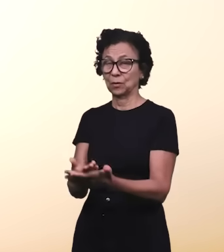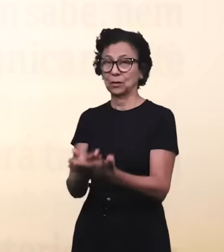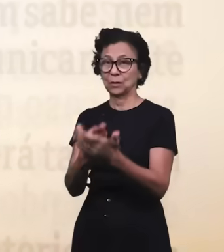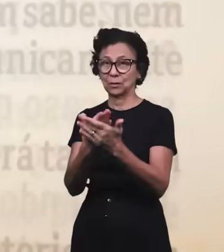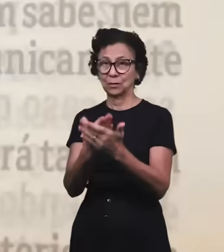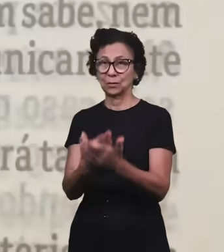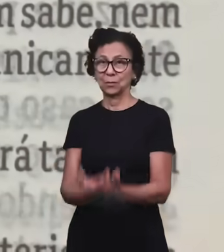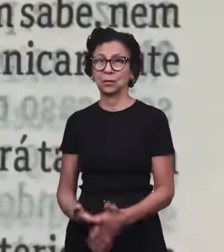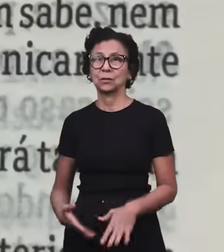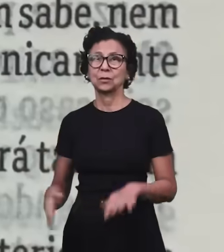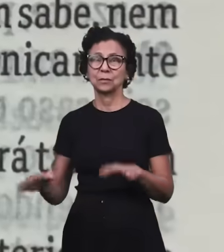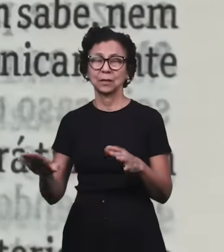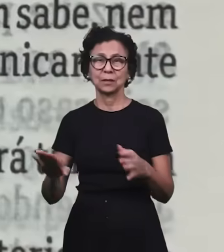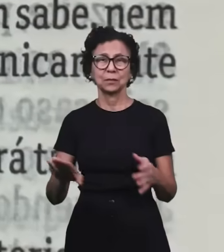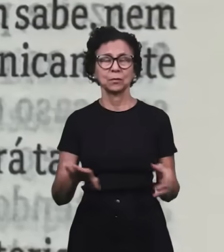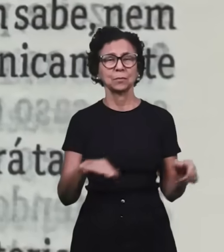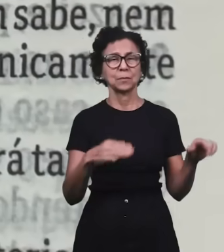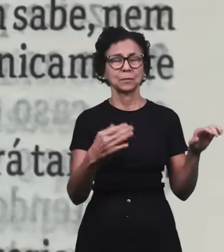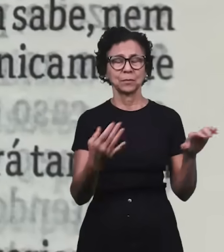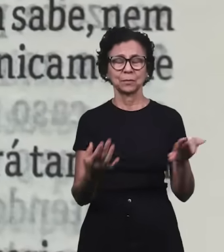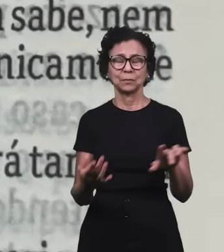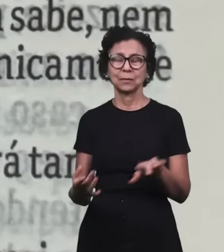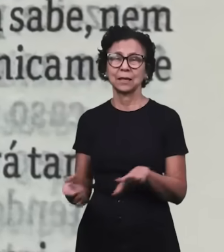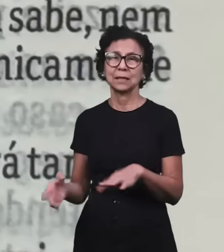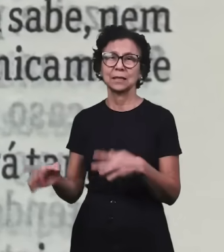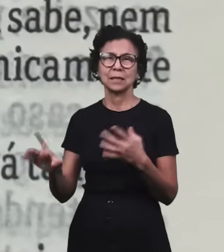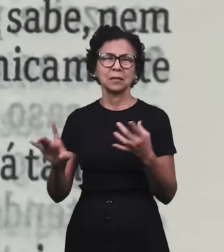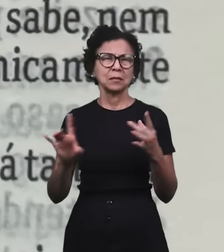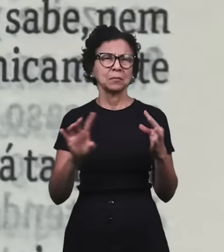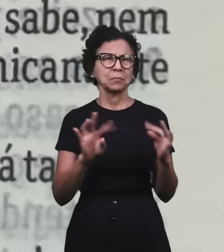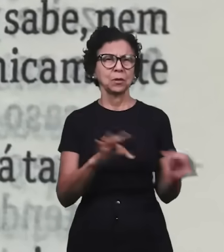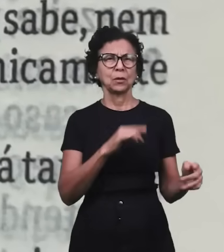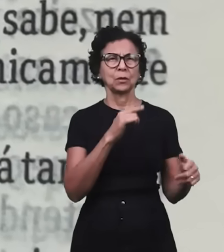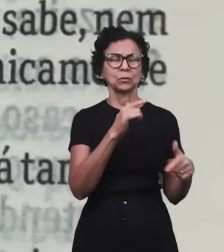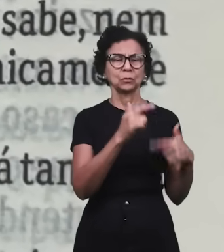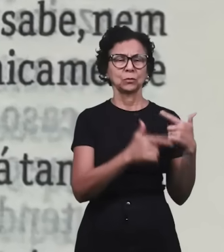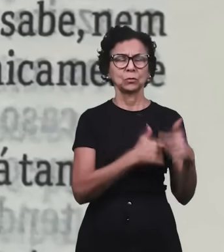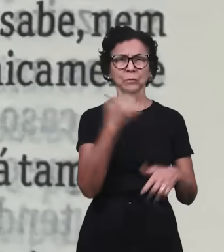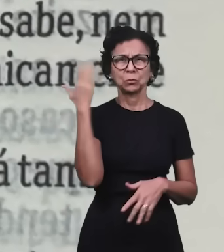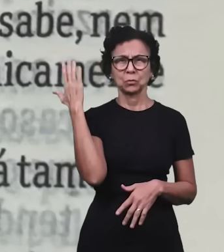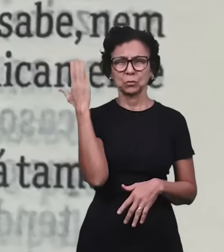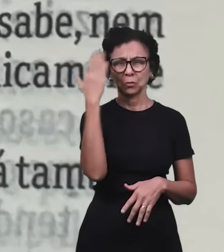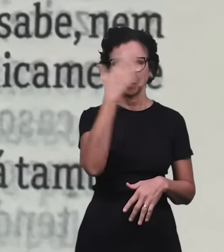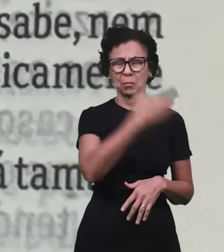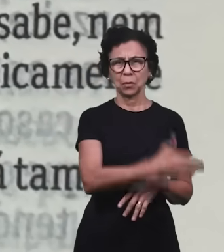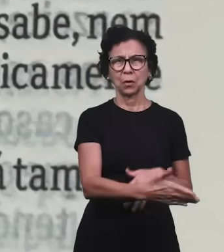caiam os montes e os homens, mas sua promessa está de